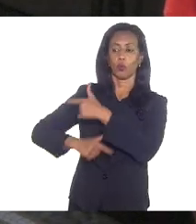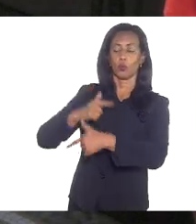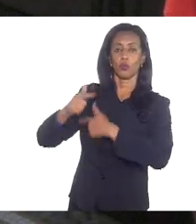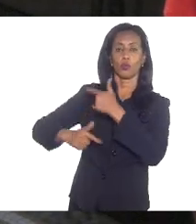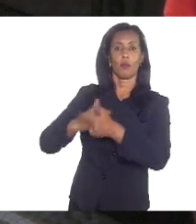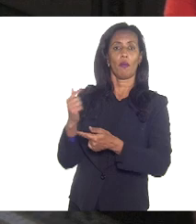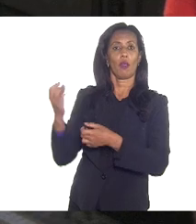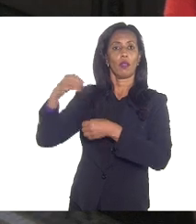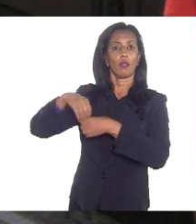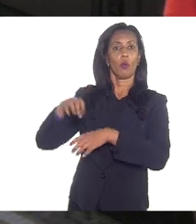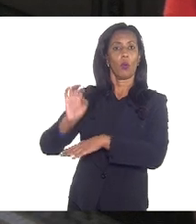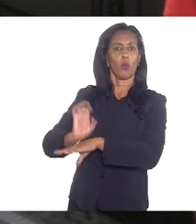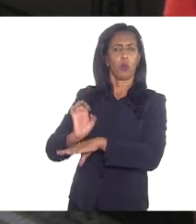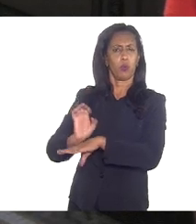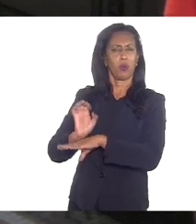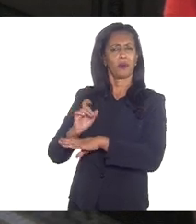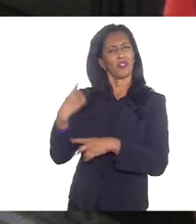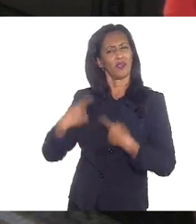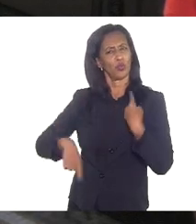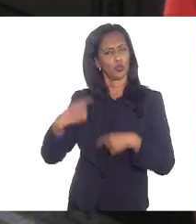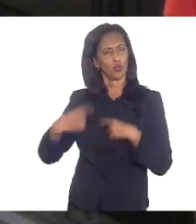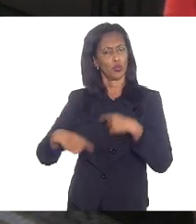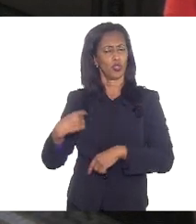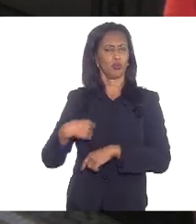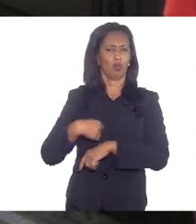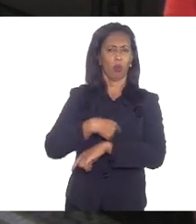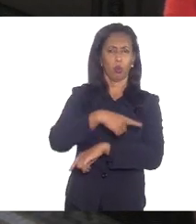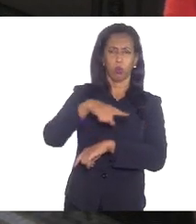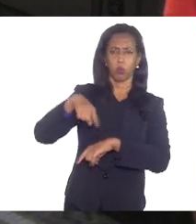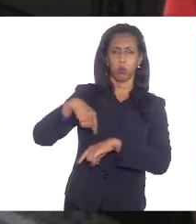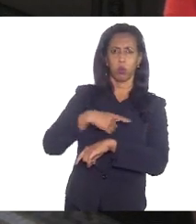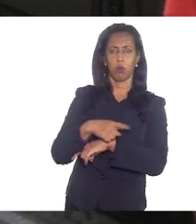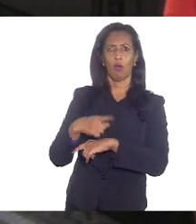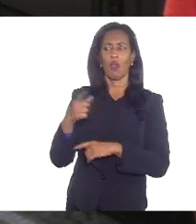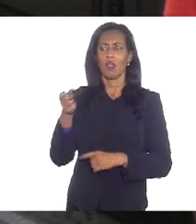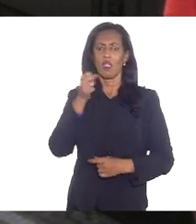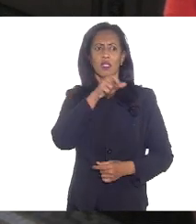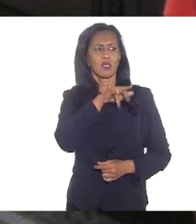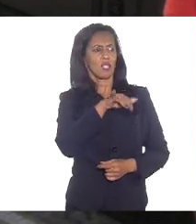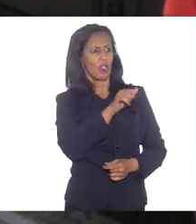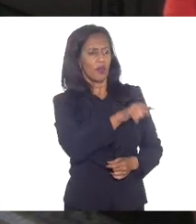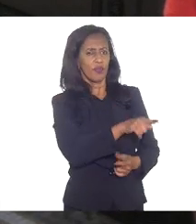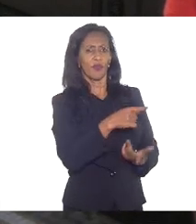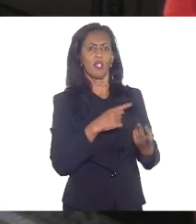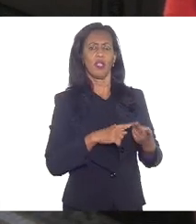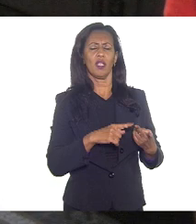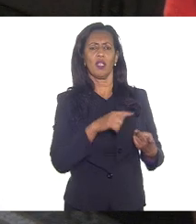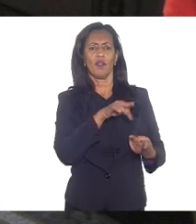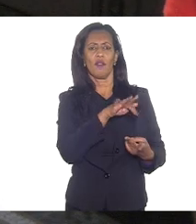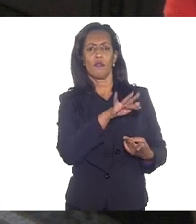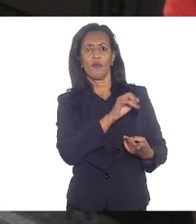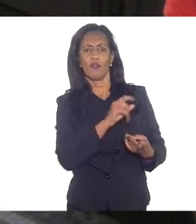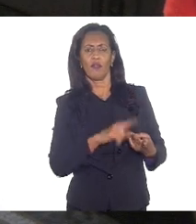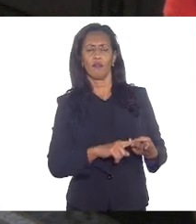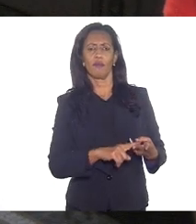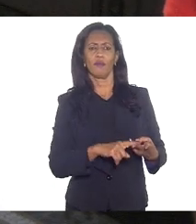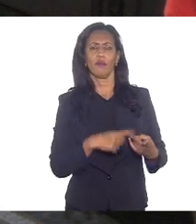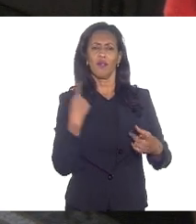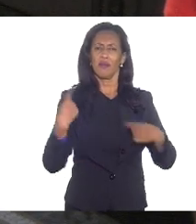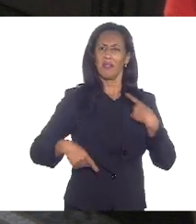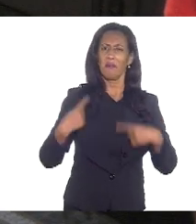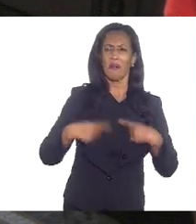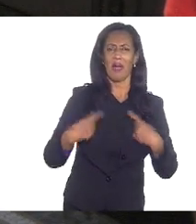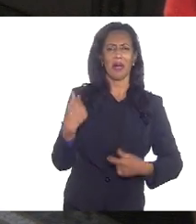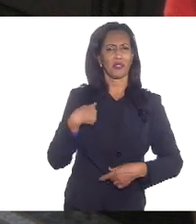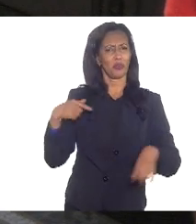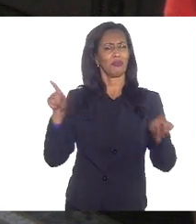rede estadual, vem sendo discutido há algum tempo. Deputado Flávio Serafim, deputado Sérgio Fernandes e eu mesmo temos feito debate sobre o tema há